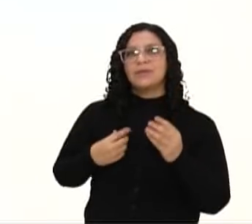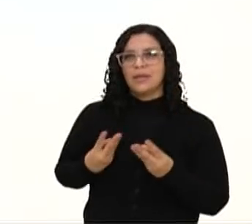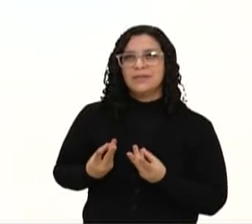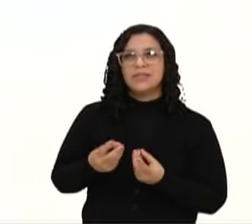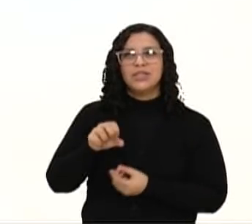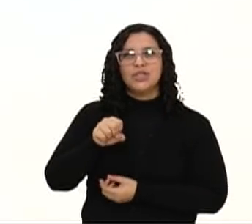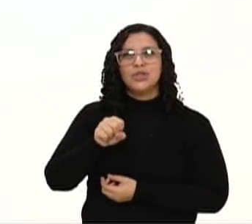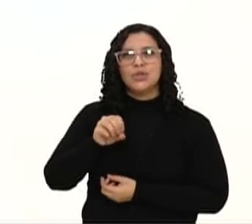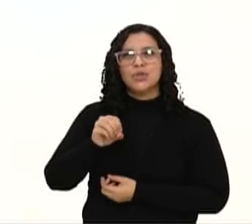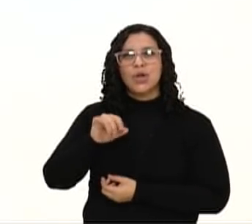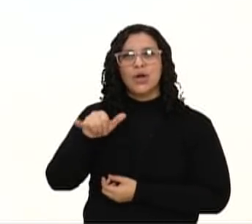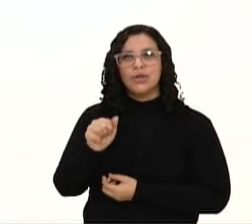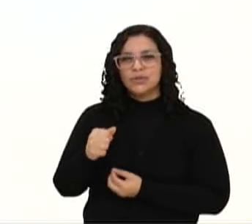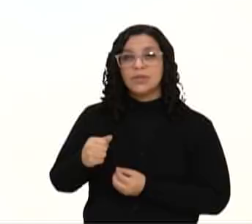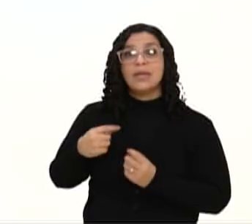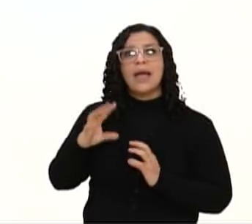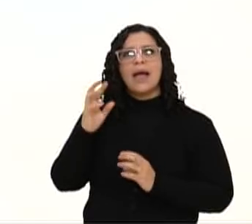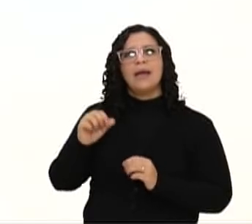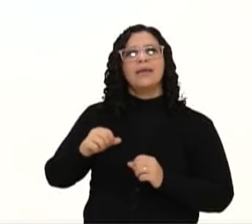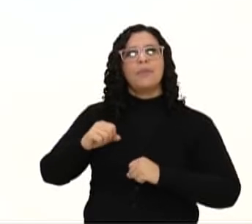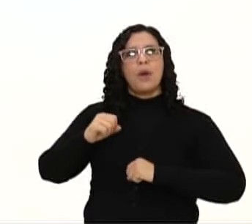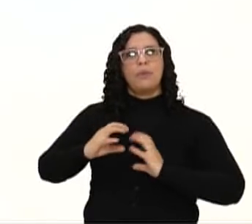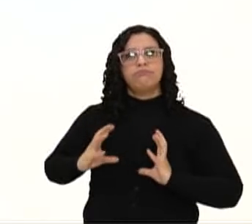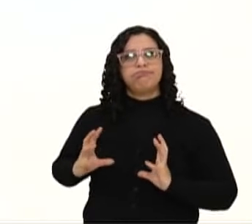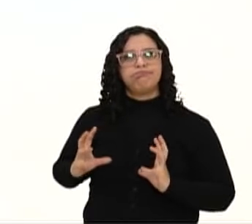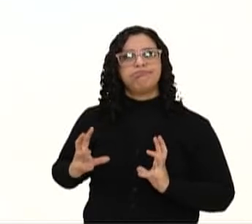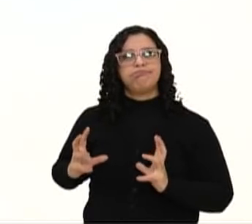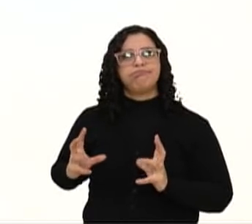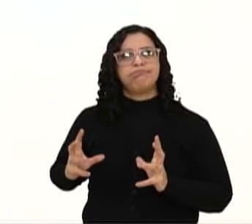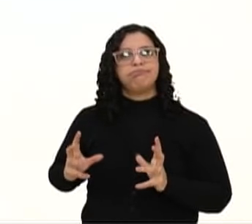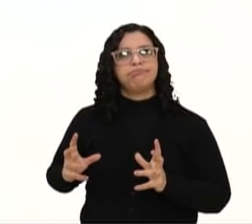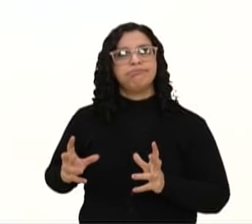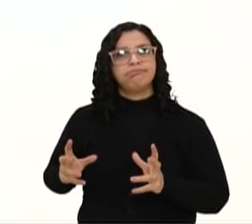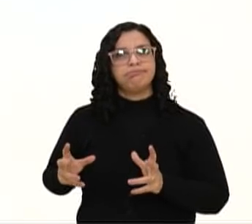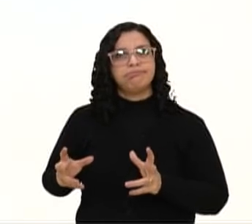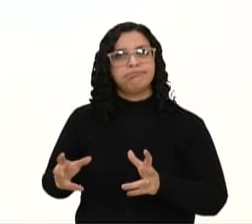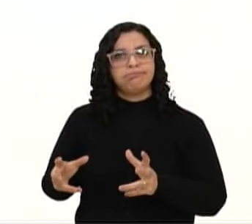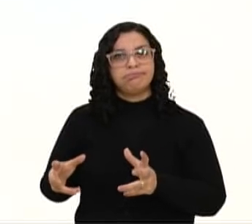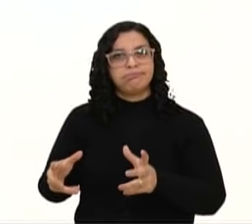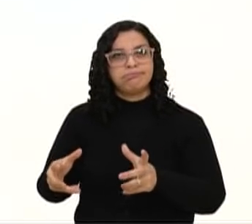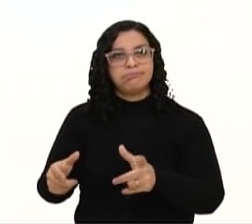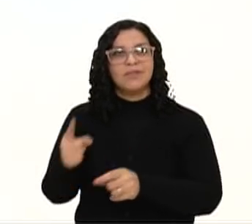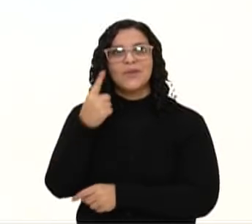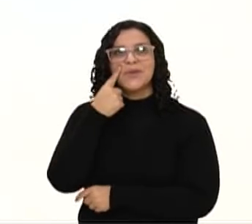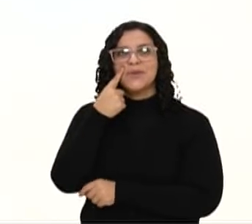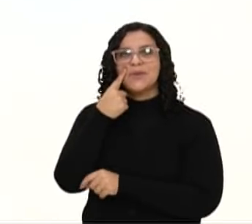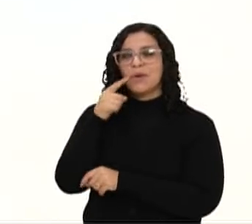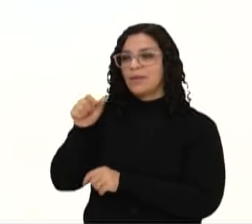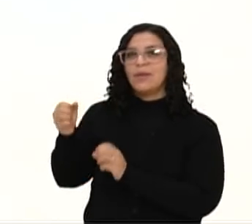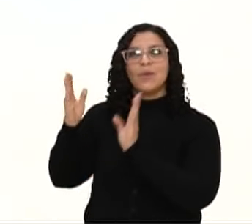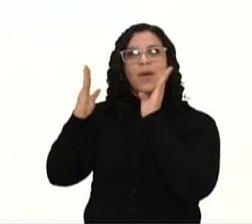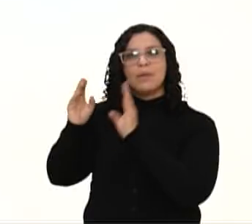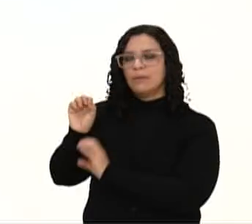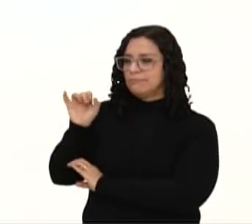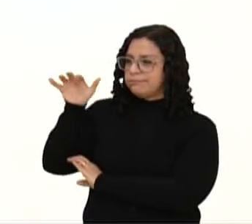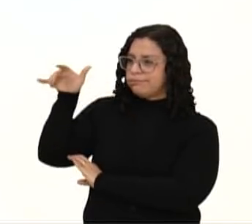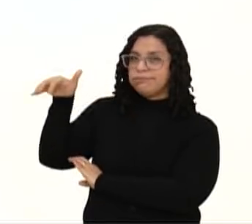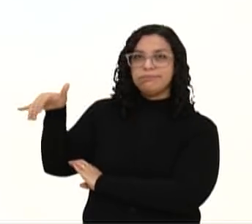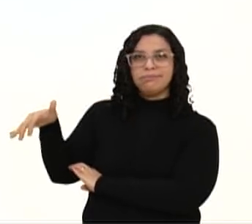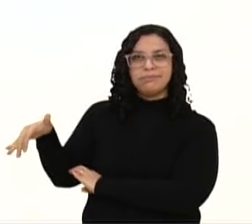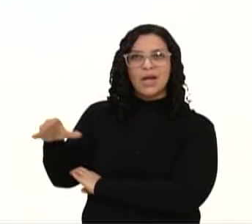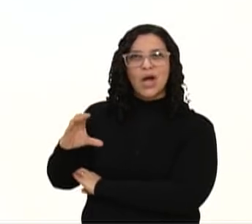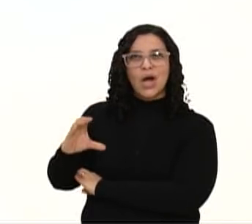essa ideia do uso das máquinas, né, no plantio, na colheita, em toda atividade ali que faz parte do